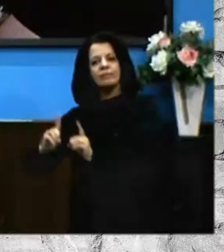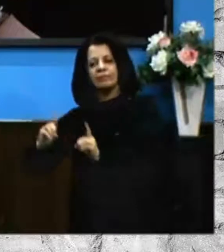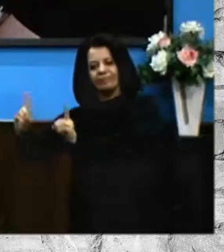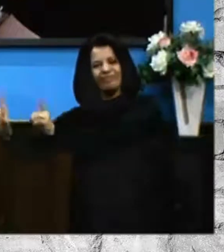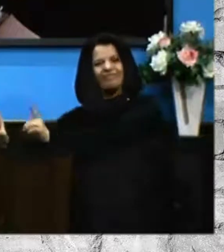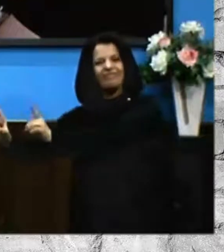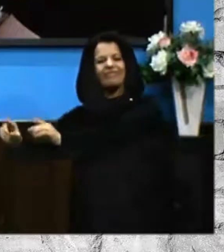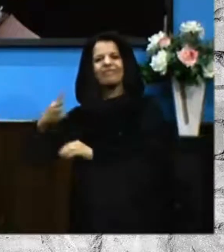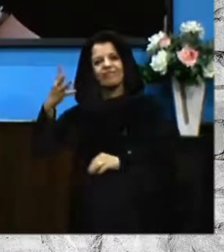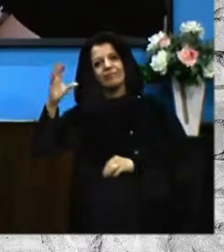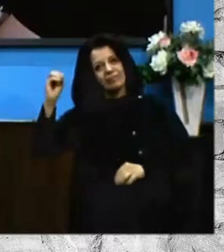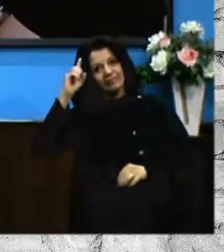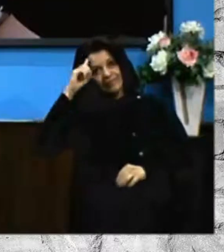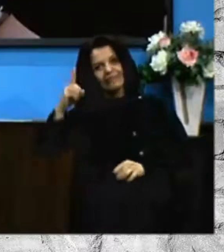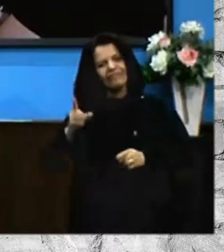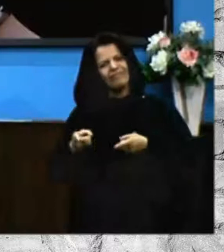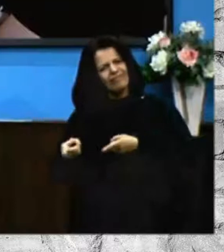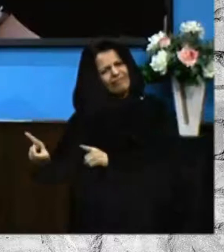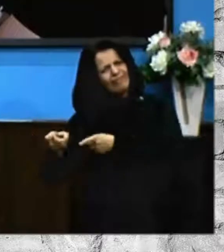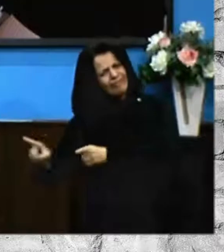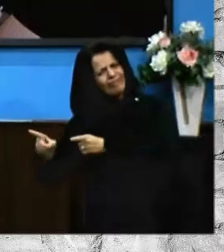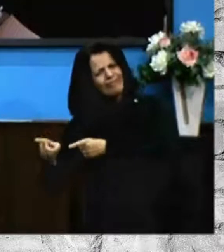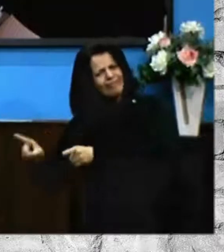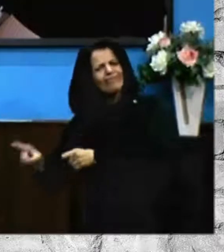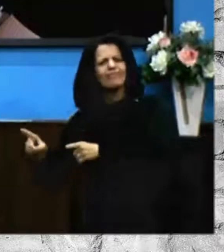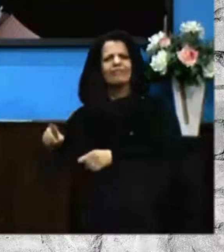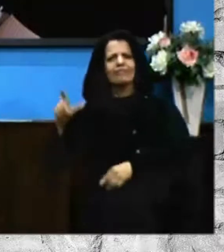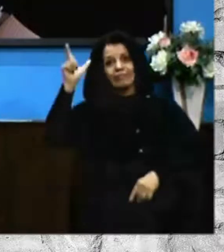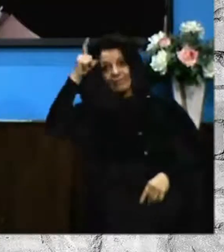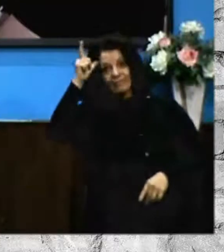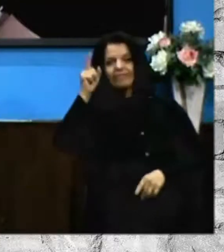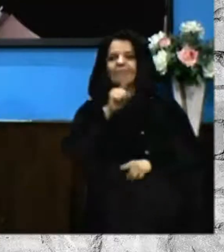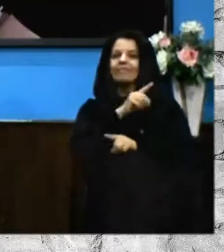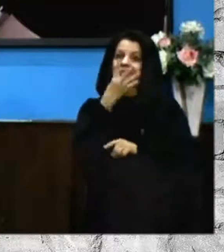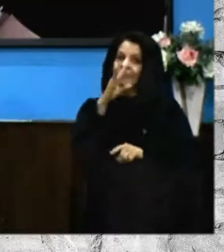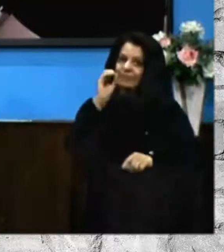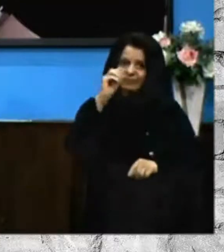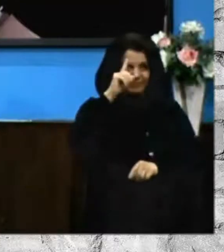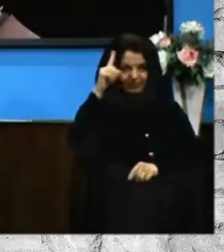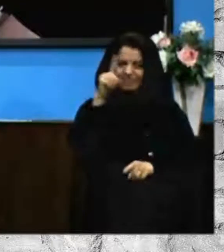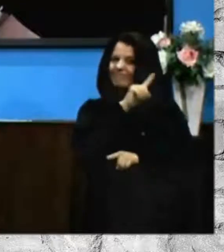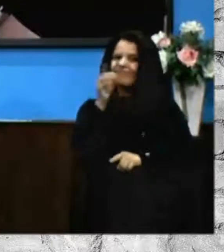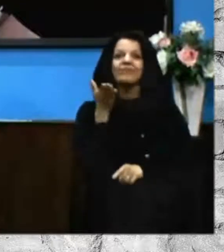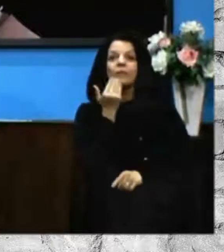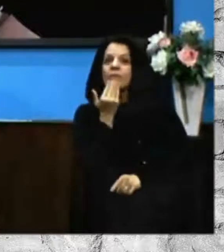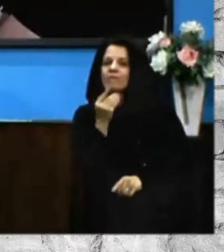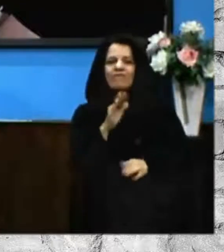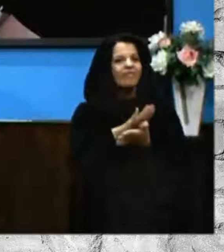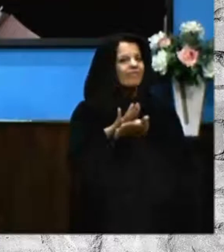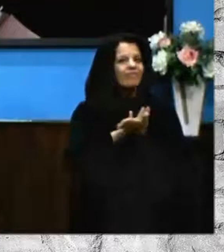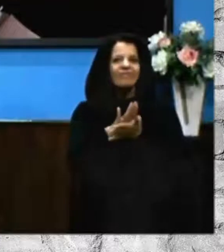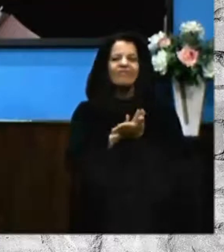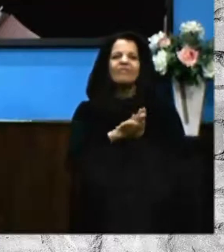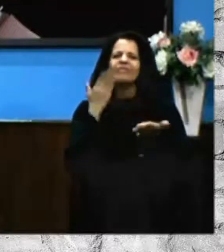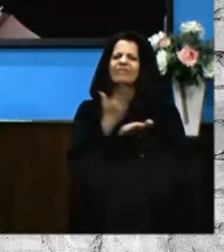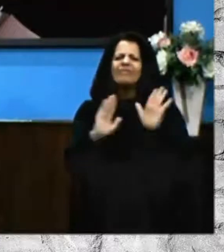pelo diabo. E naqueles dias não comeu coisa alguma. E terminados eles, teve